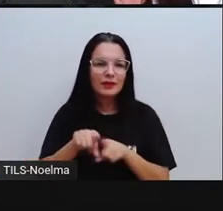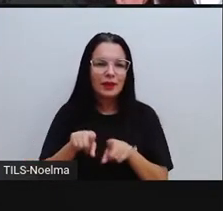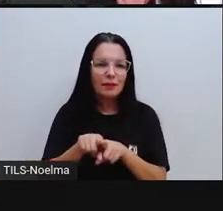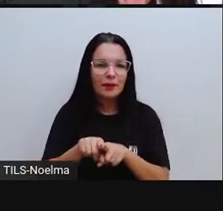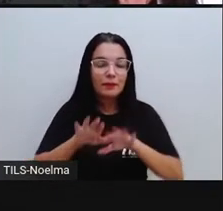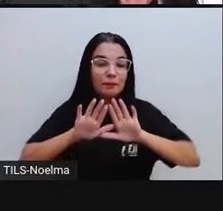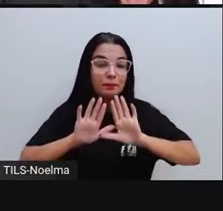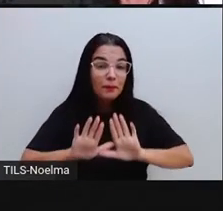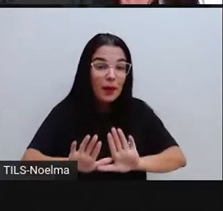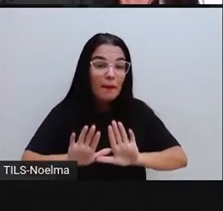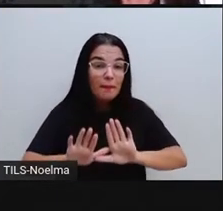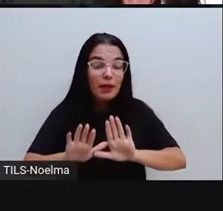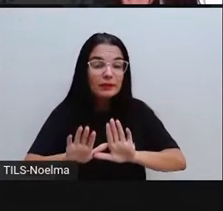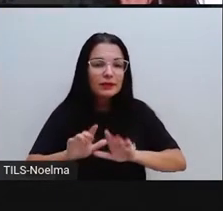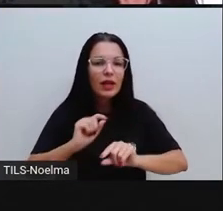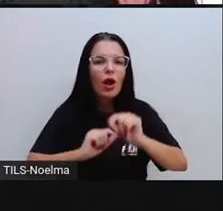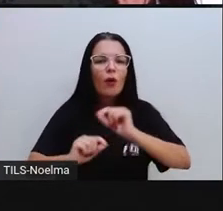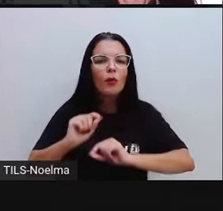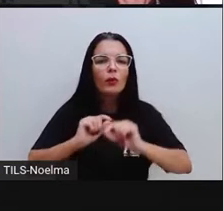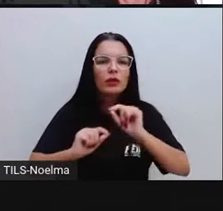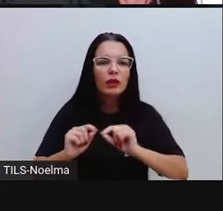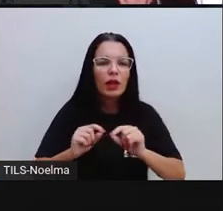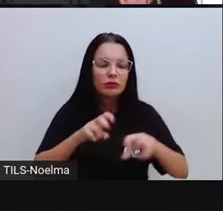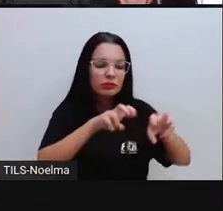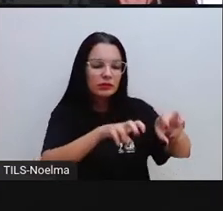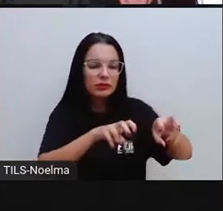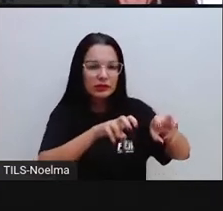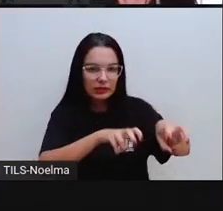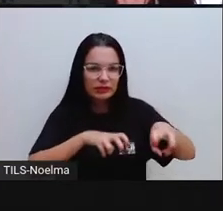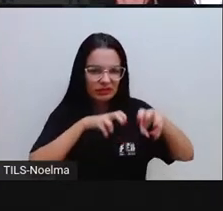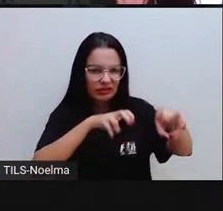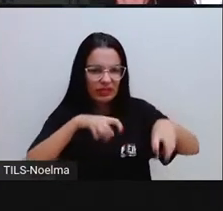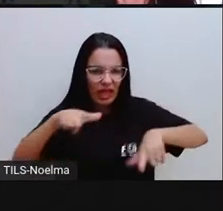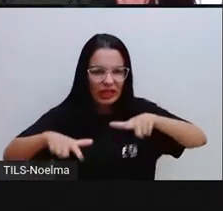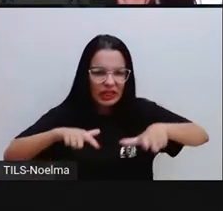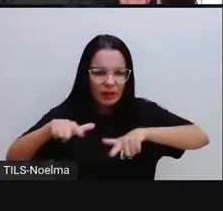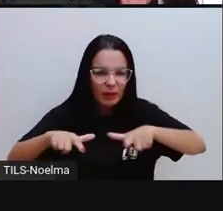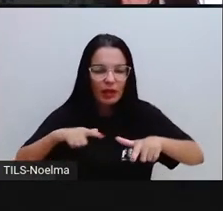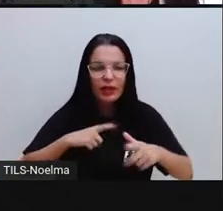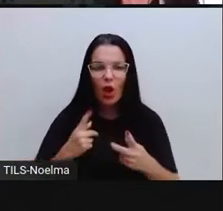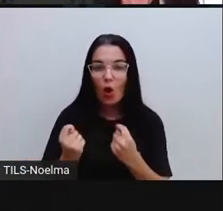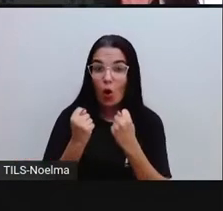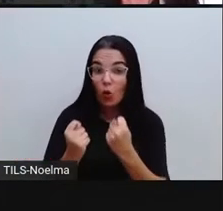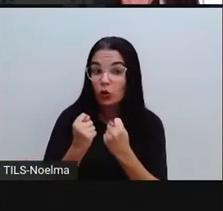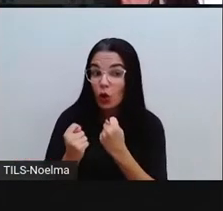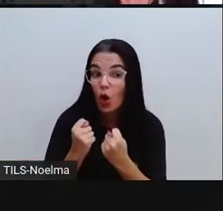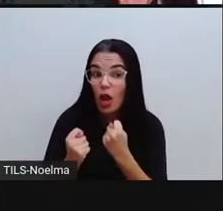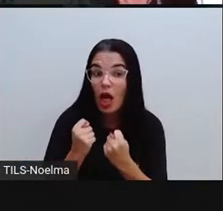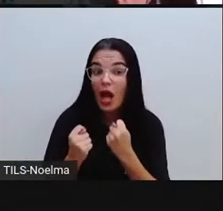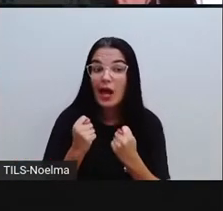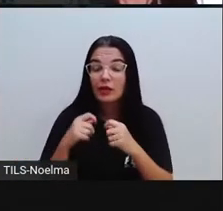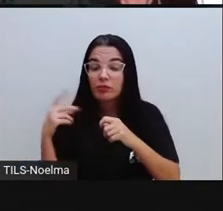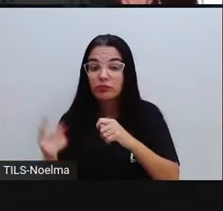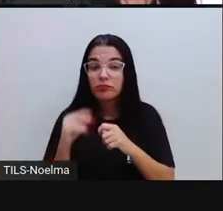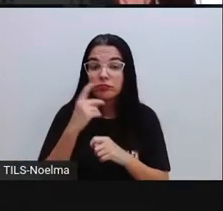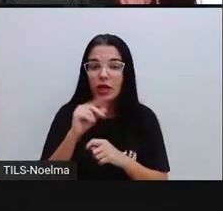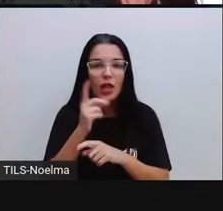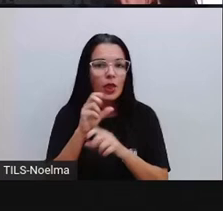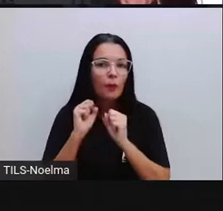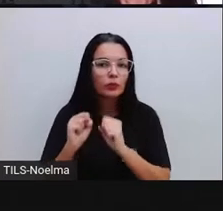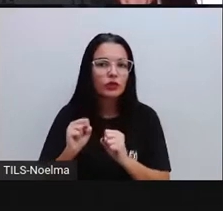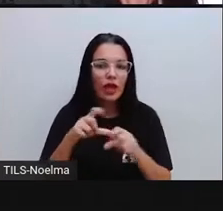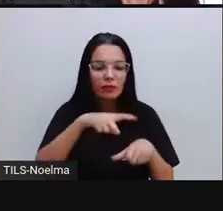Porém, os trabalhadores eles eram controlados aí de maneira disciplinadora, né? Muitas vezes nem podiam sair